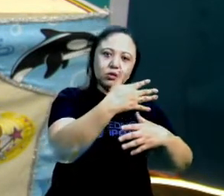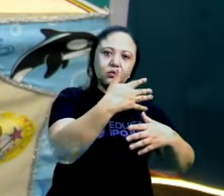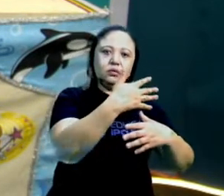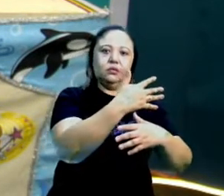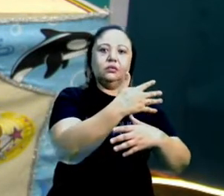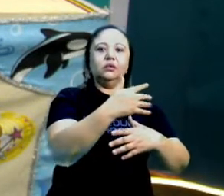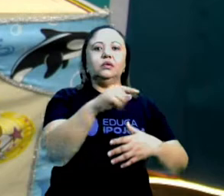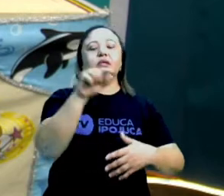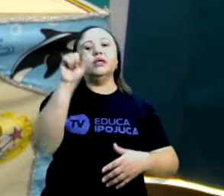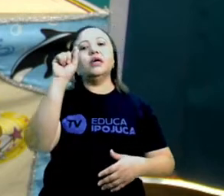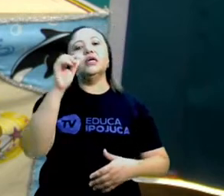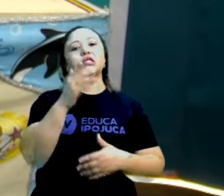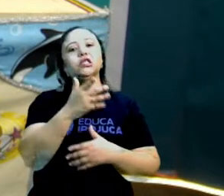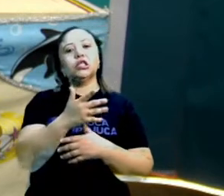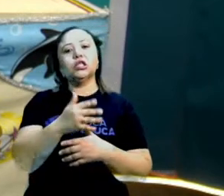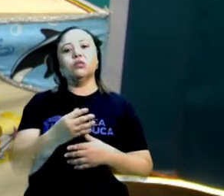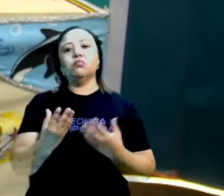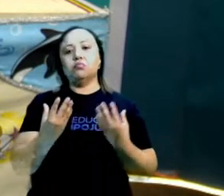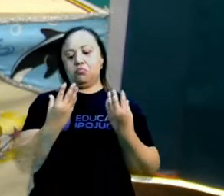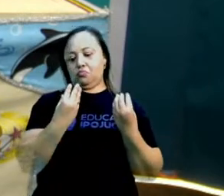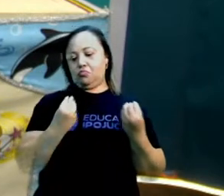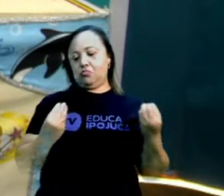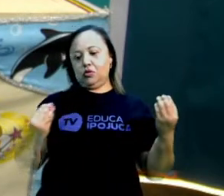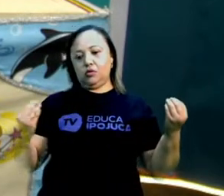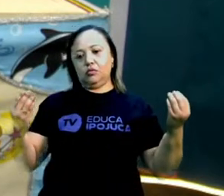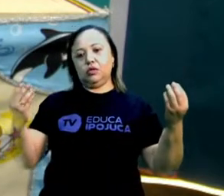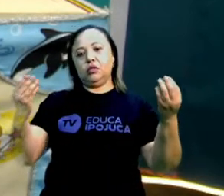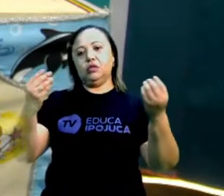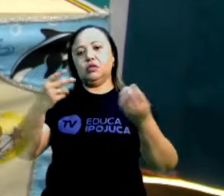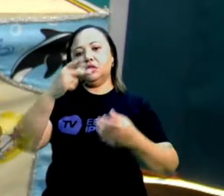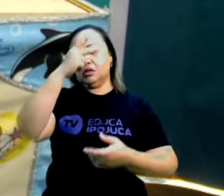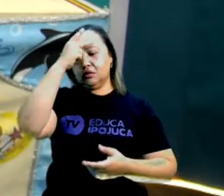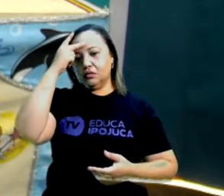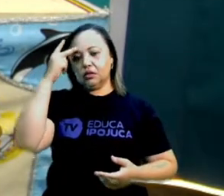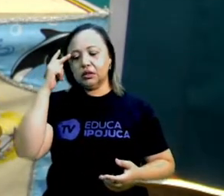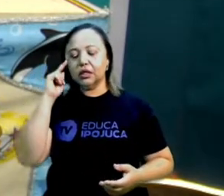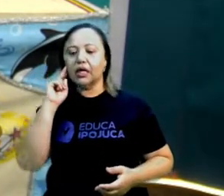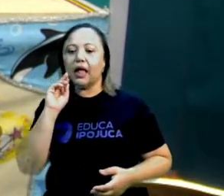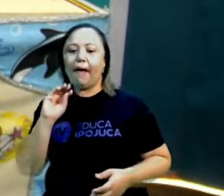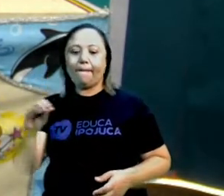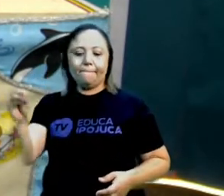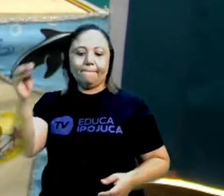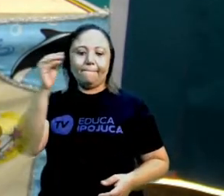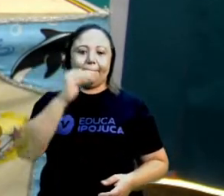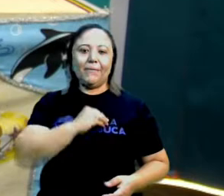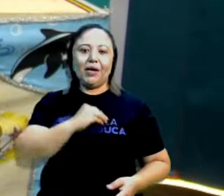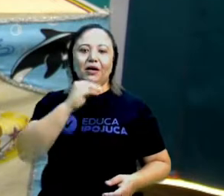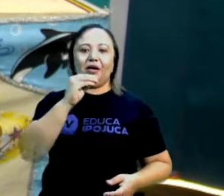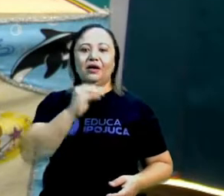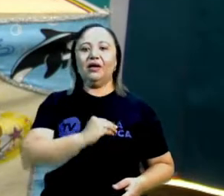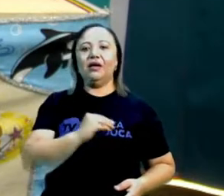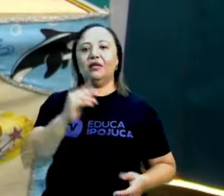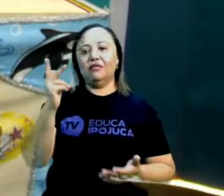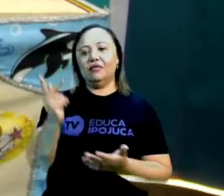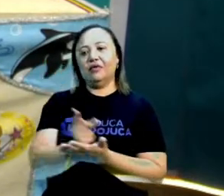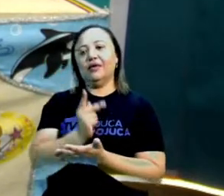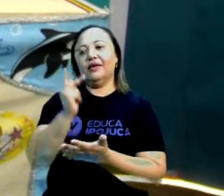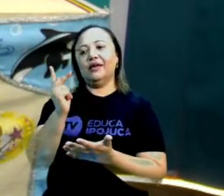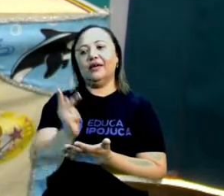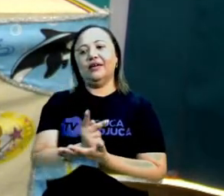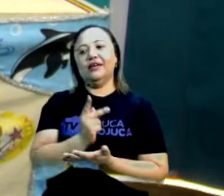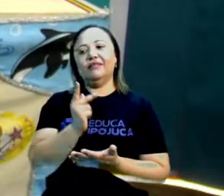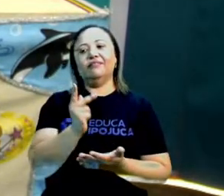leiturinha, que naquela cidade todo mundo estava fazendo tanta coisa errada, leiturinha.